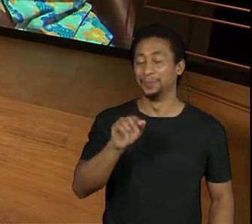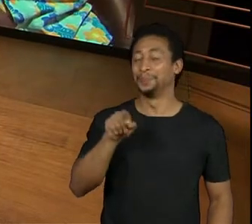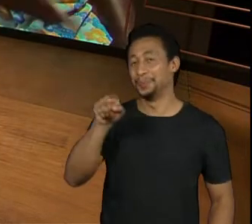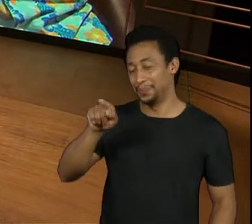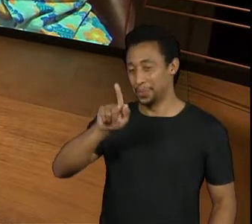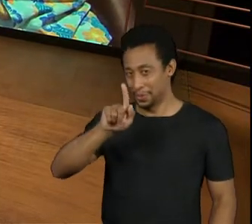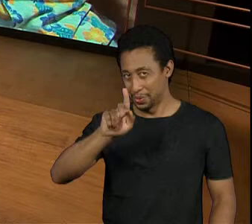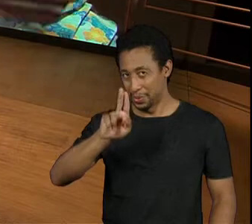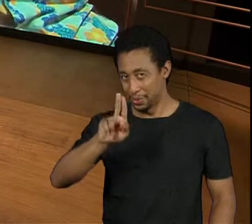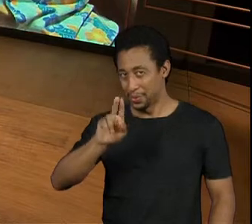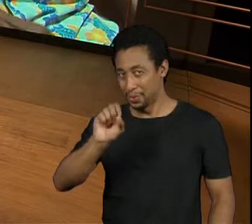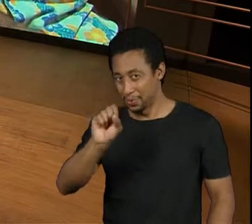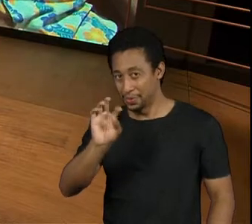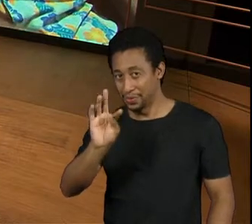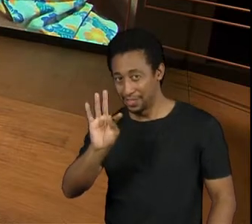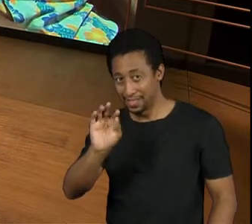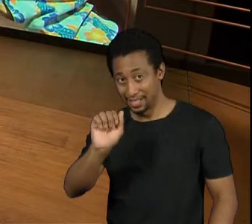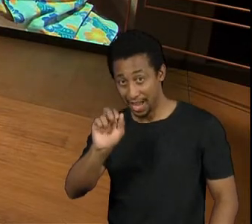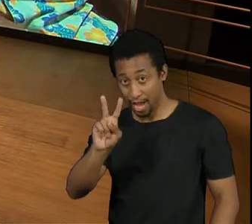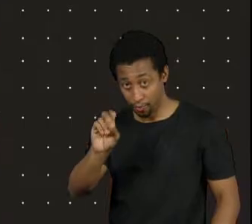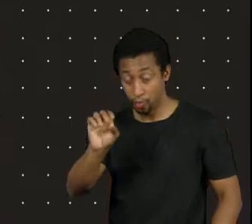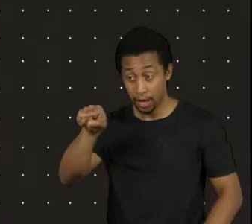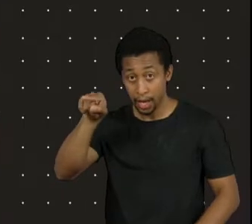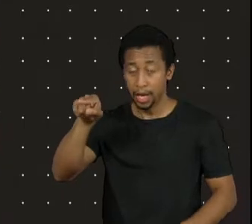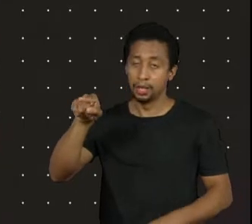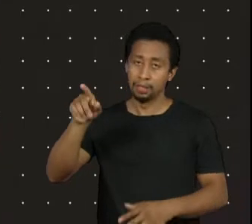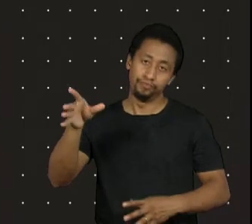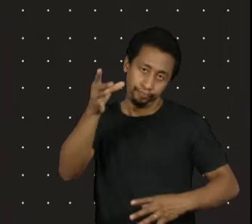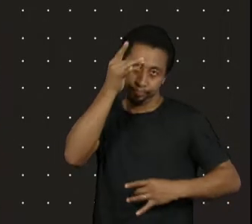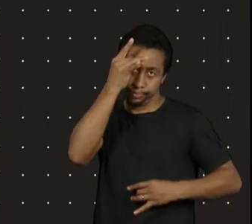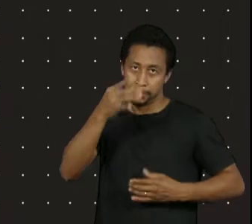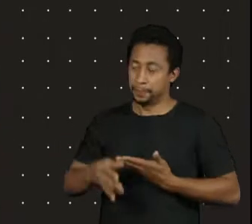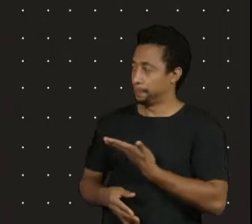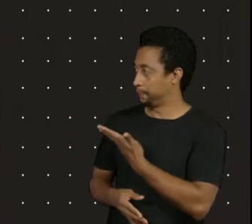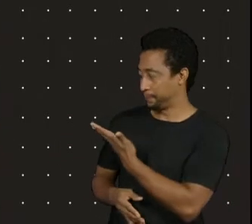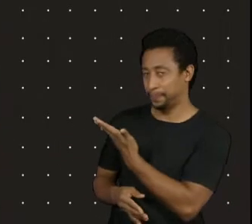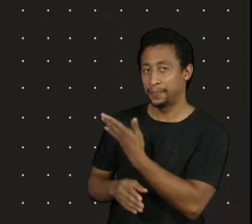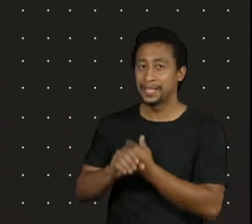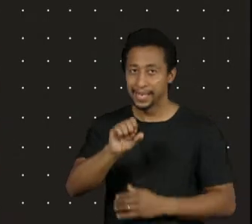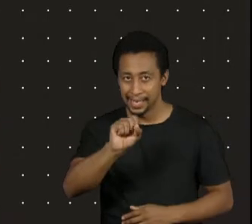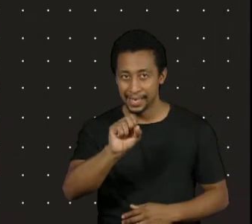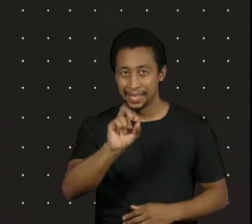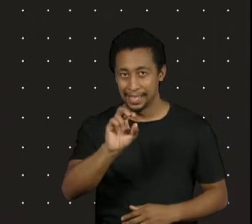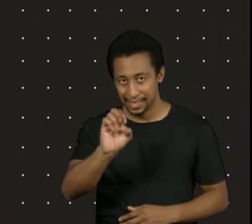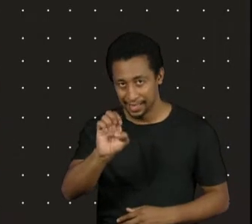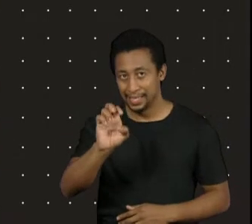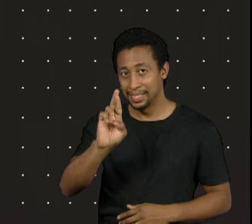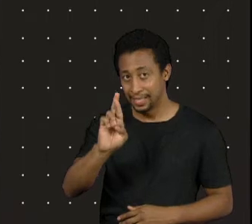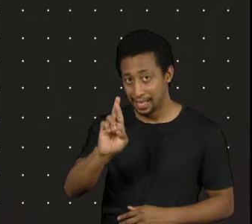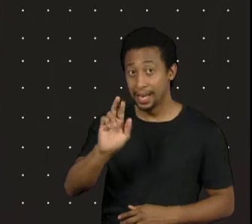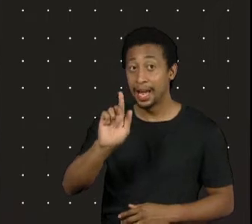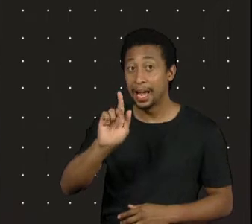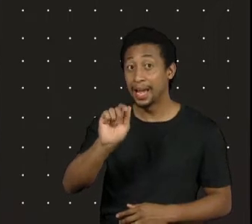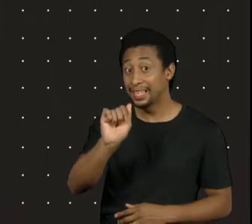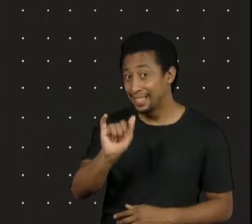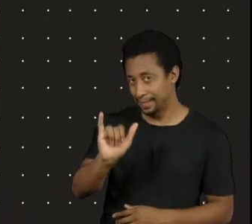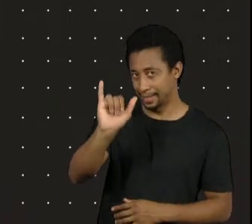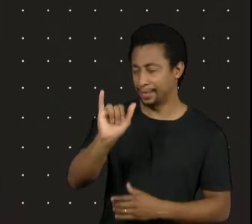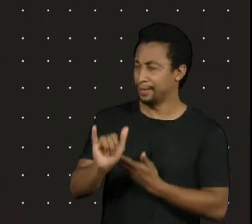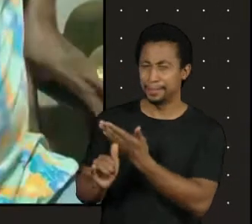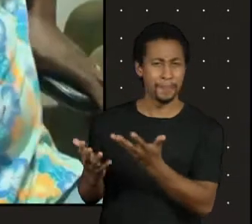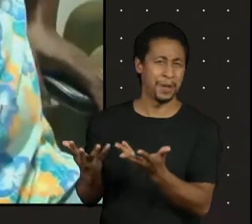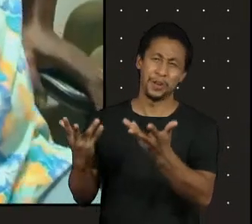Bustamante, que é o Serguei, Bustamante, ele... uma figura, né? Serguei era uma figura